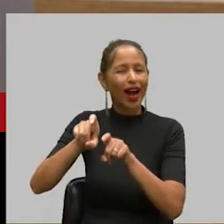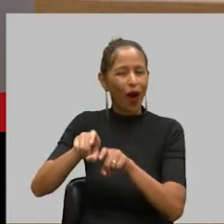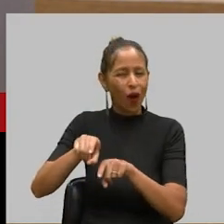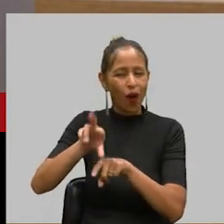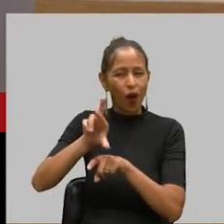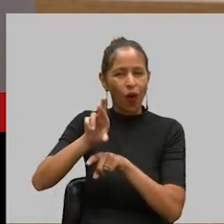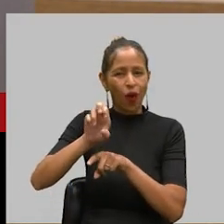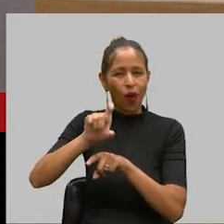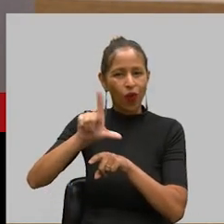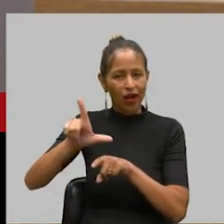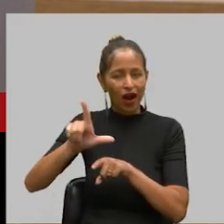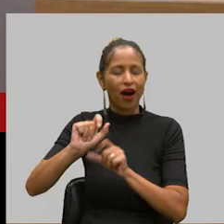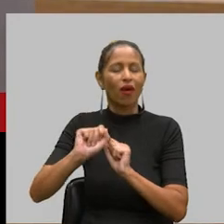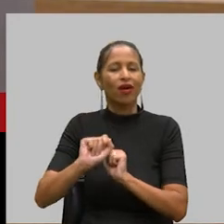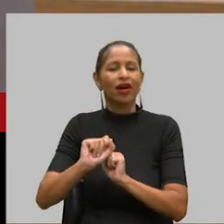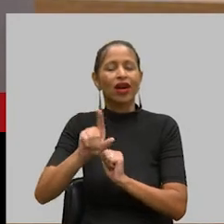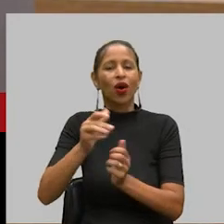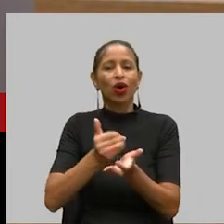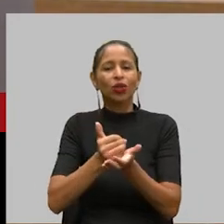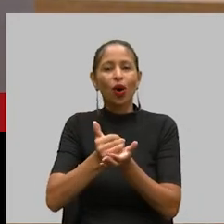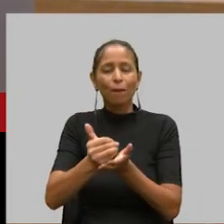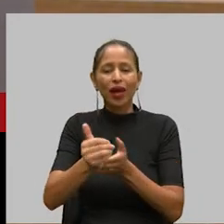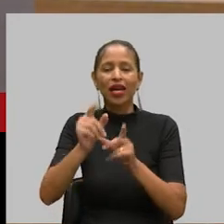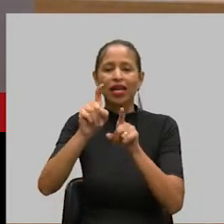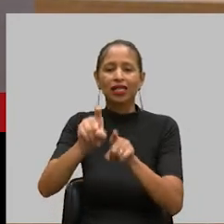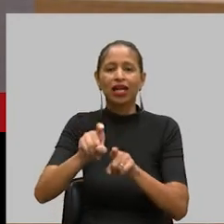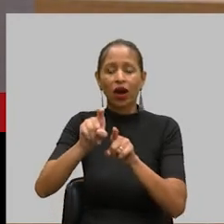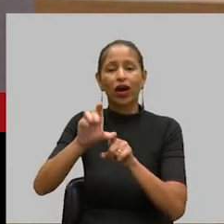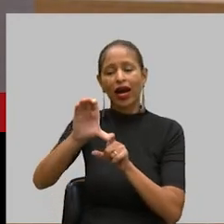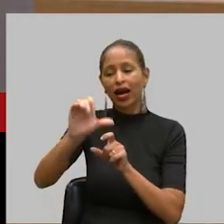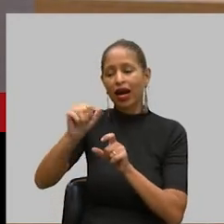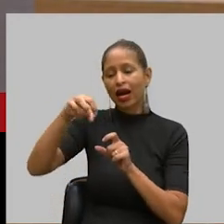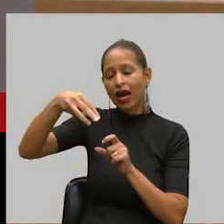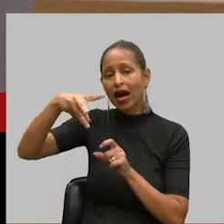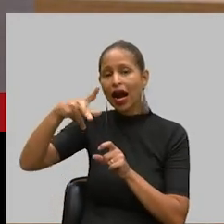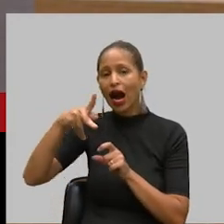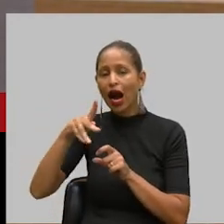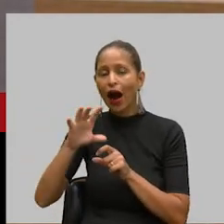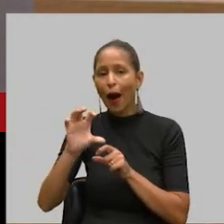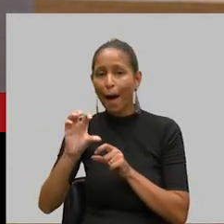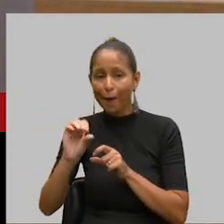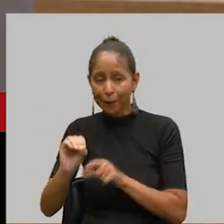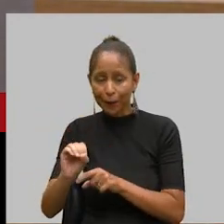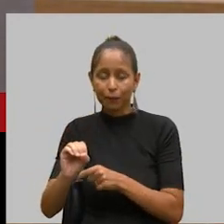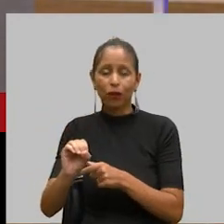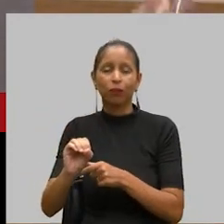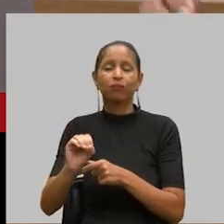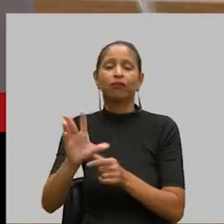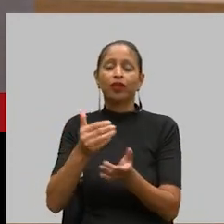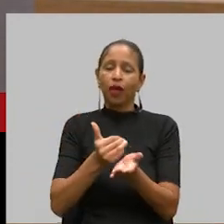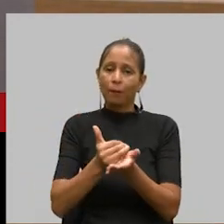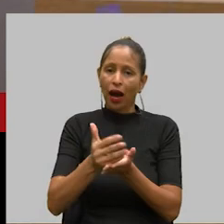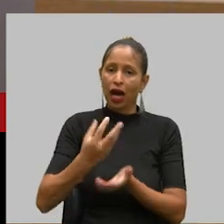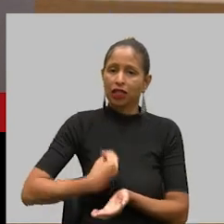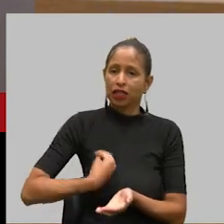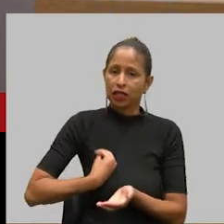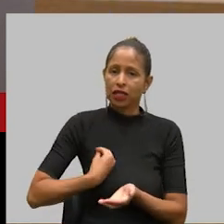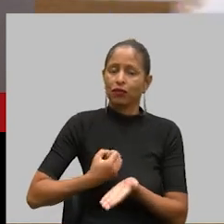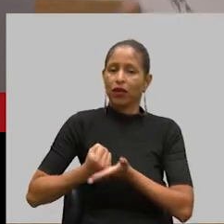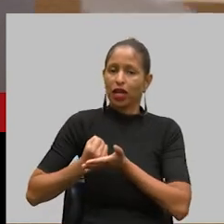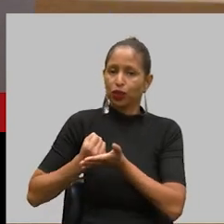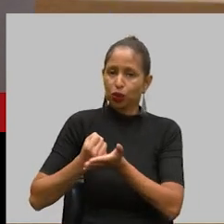até quando a gente começa a chamar de Educação do campo eh e que participa e que ajuda a